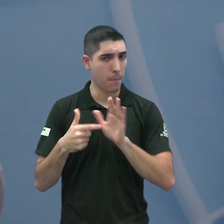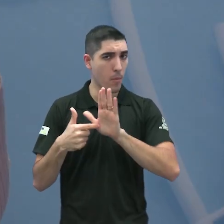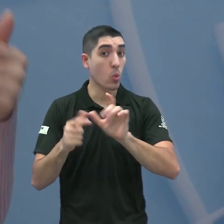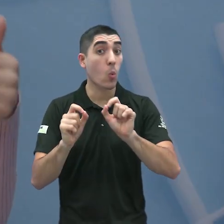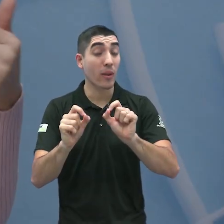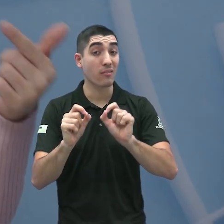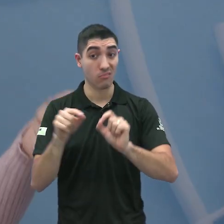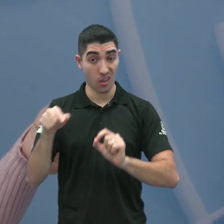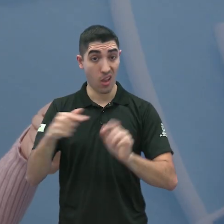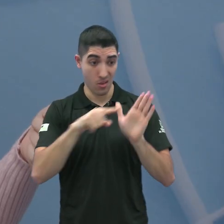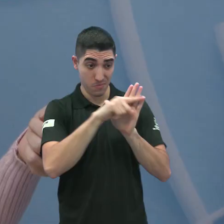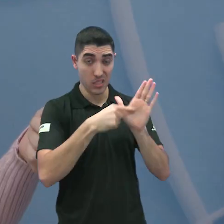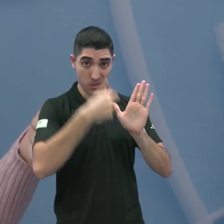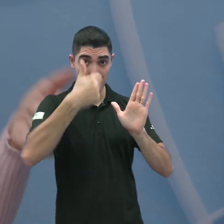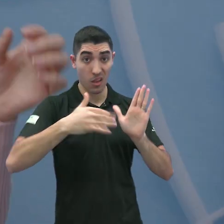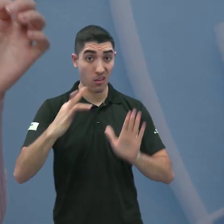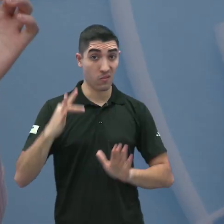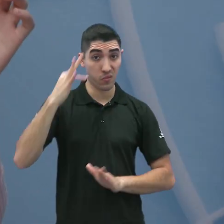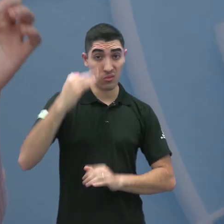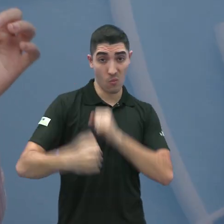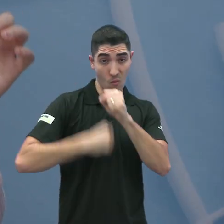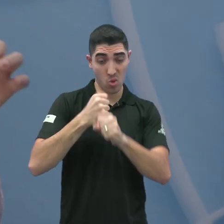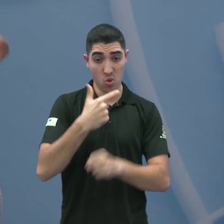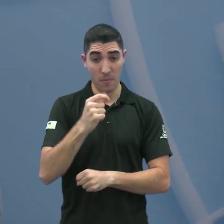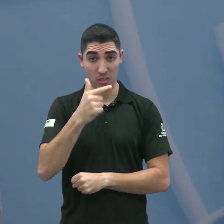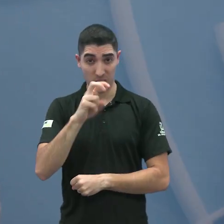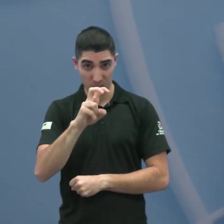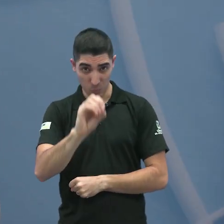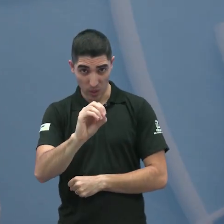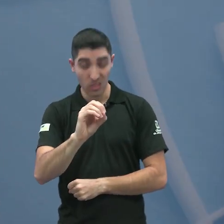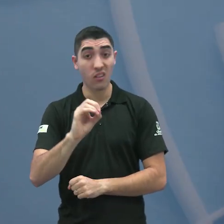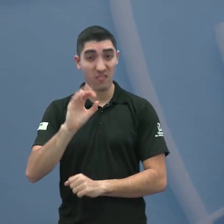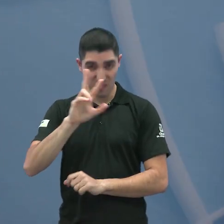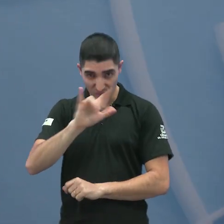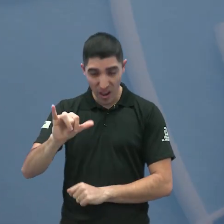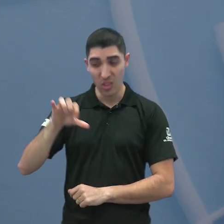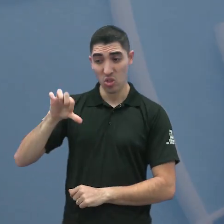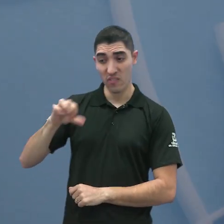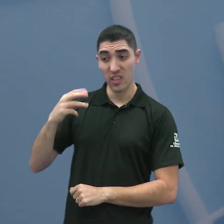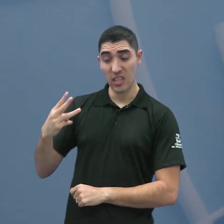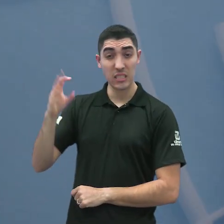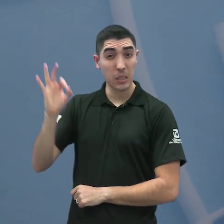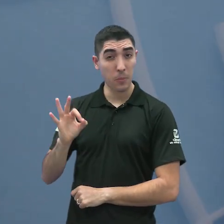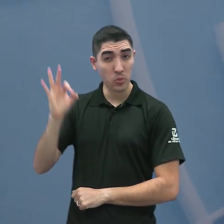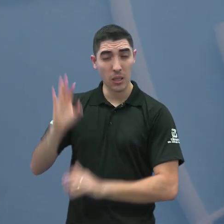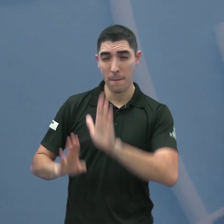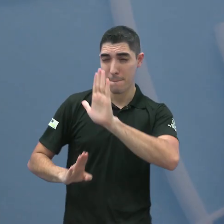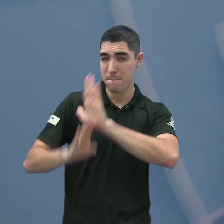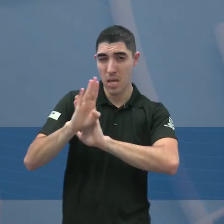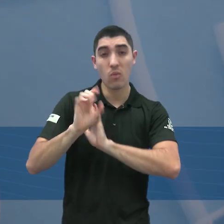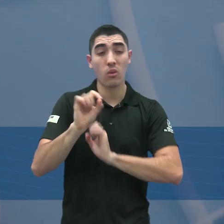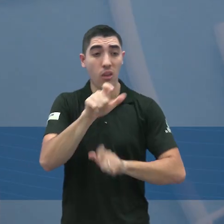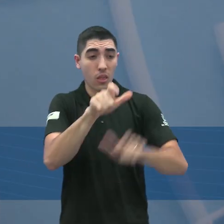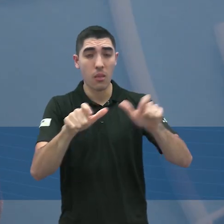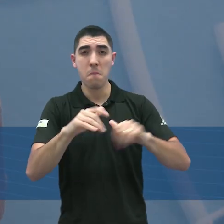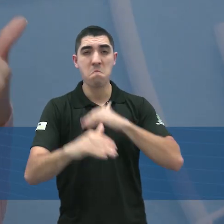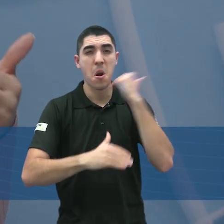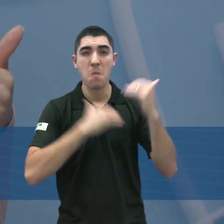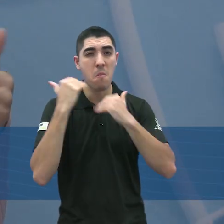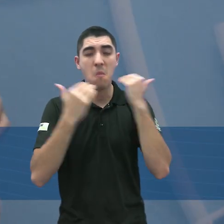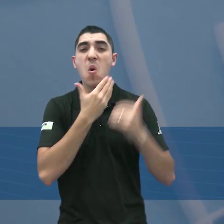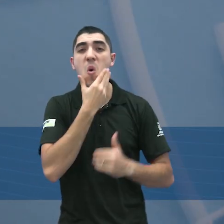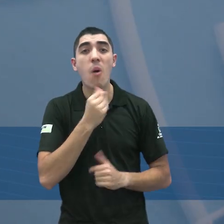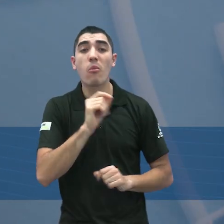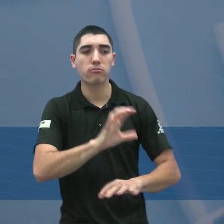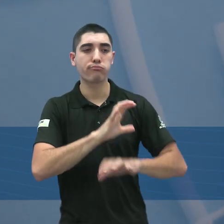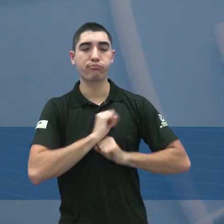até 2050 haverá um aumento de 93% nas mortes por câncer entre